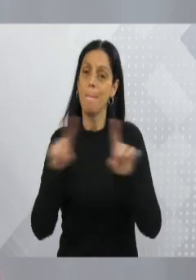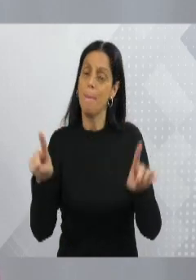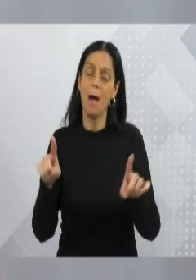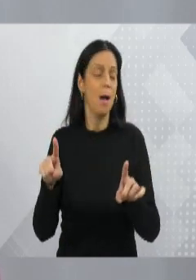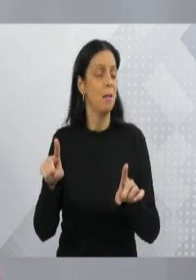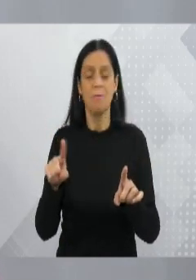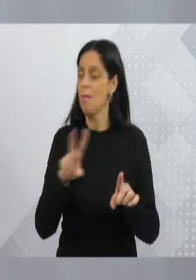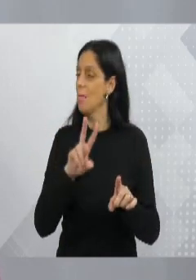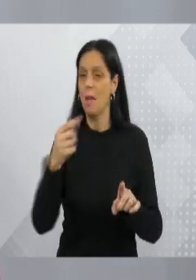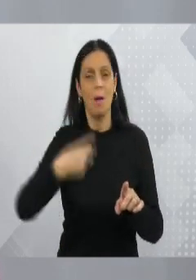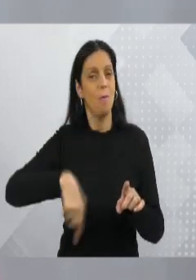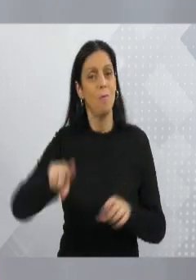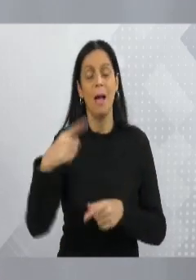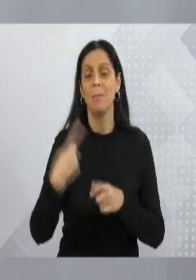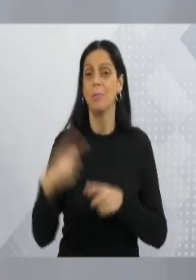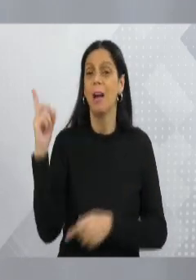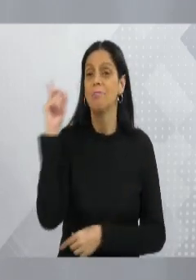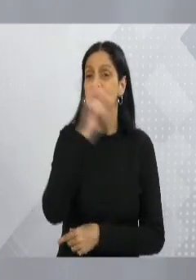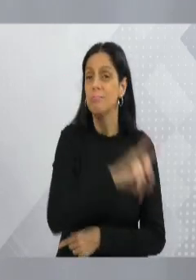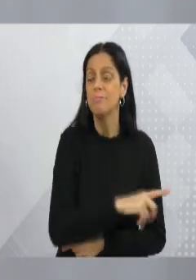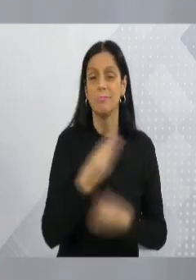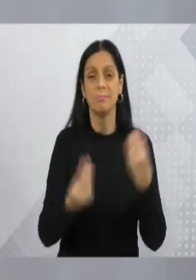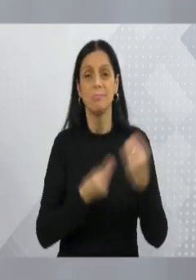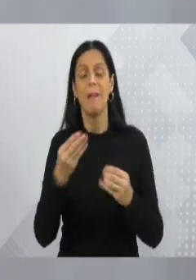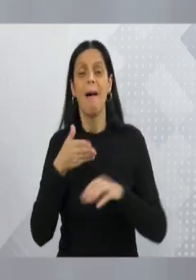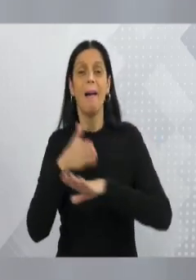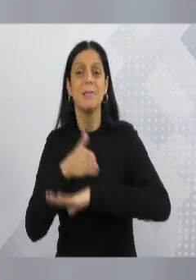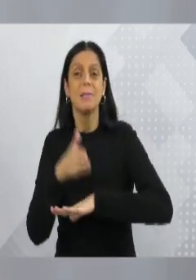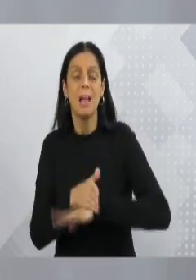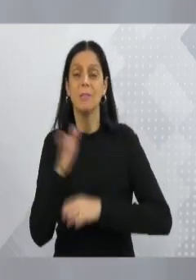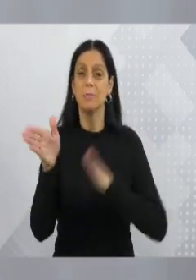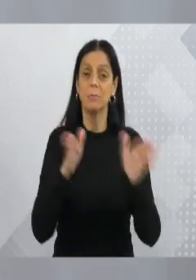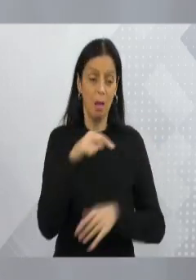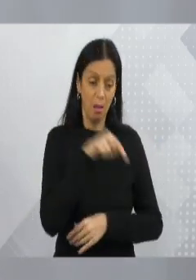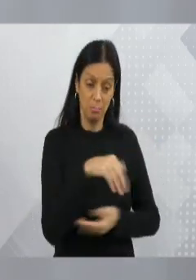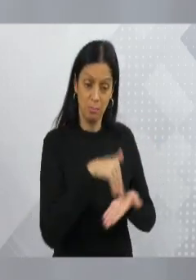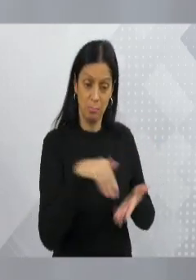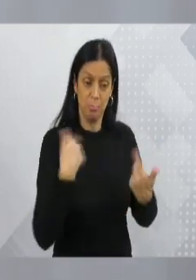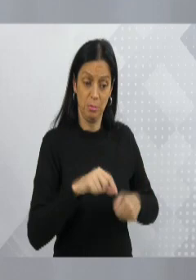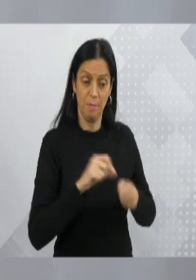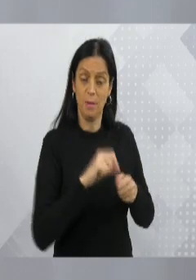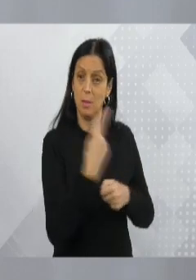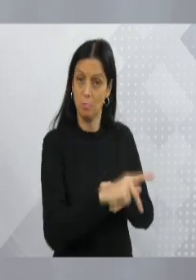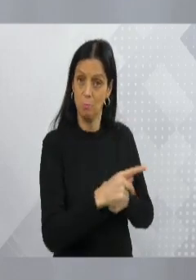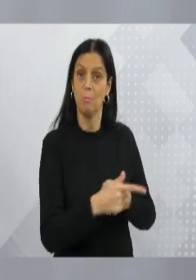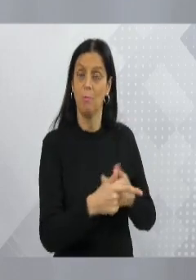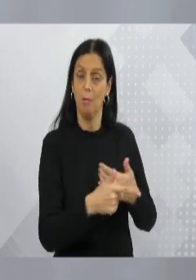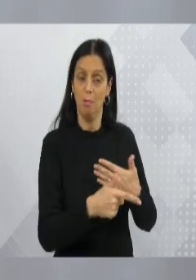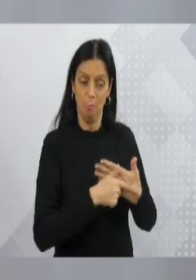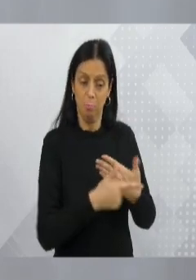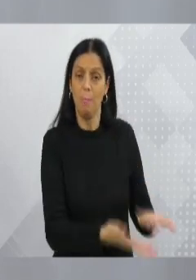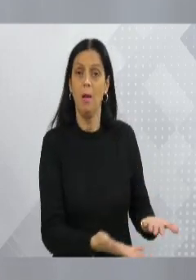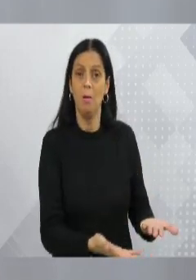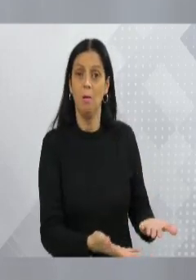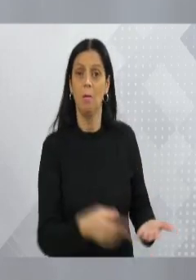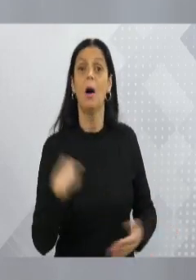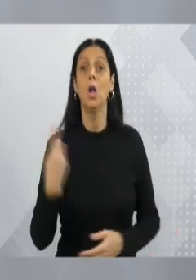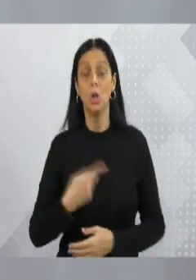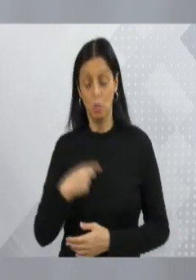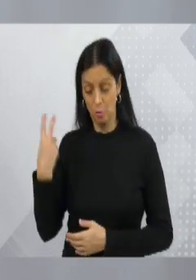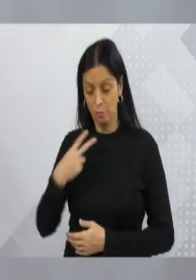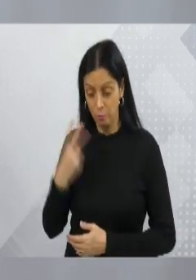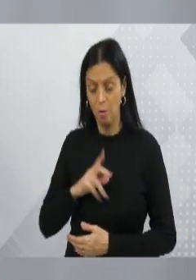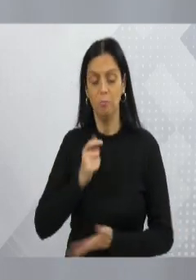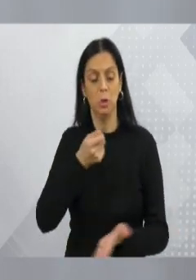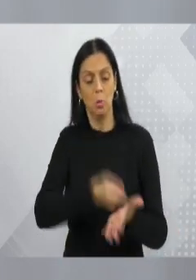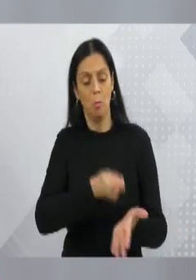de todo esse trajeto por conta de todas essas situações então é importante Essa secretaria tem que fazer sua parte nós aqui enquanto vereadores cobramos fiscalizamos eu já fiz a minha parte